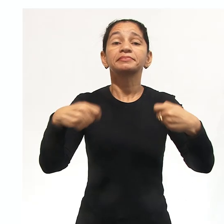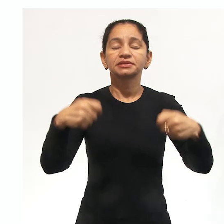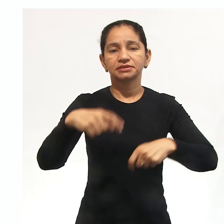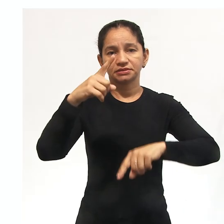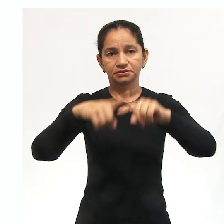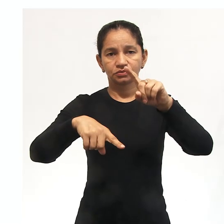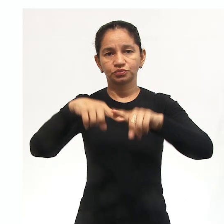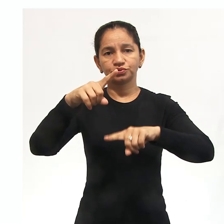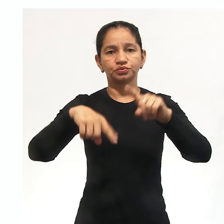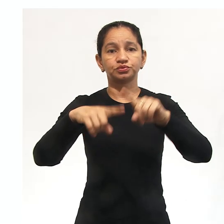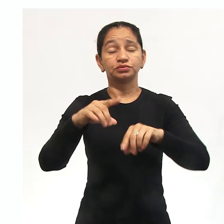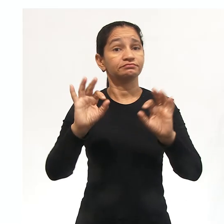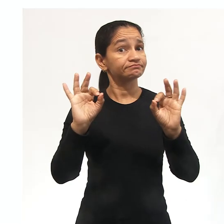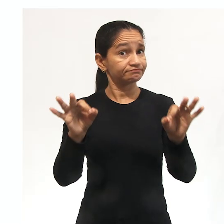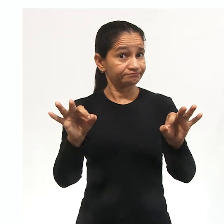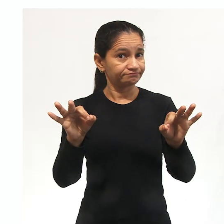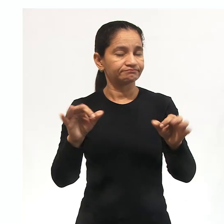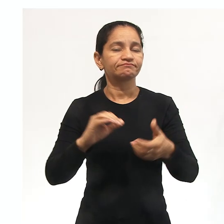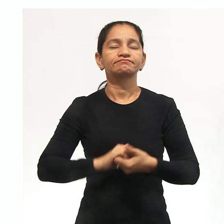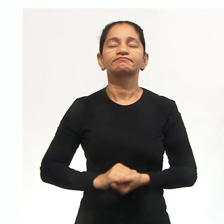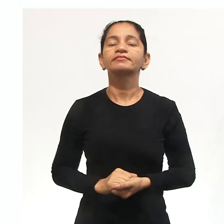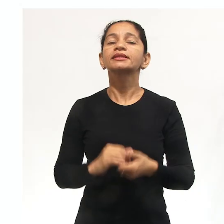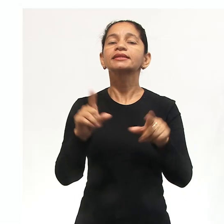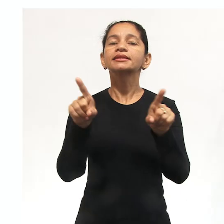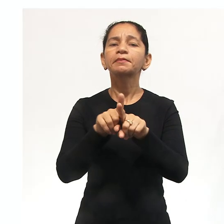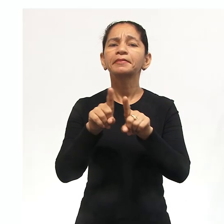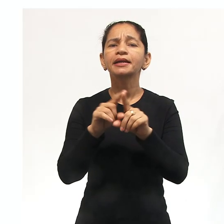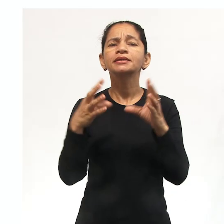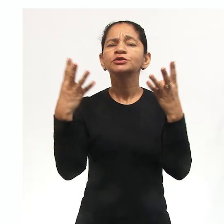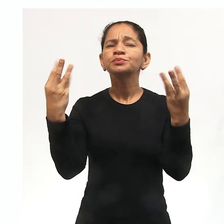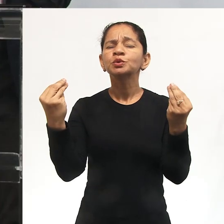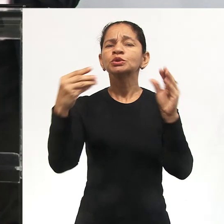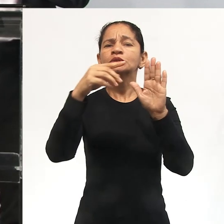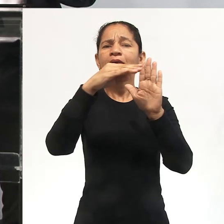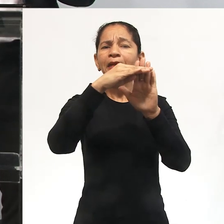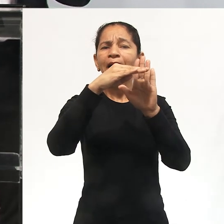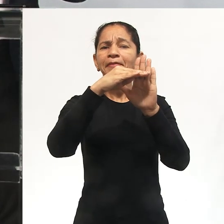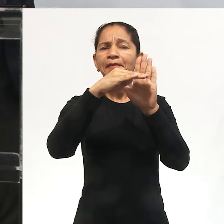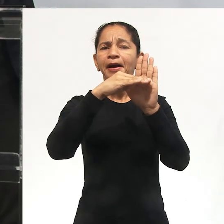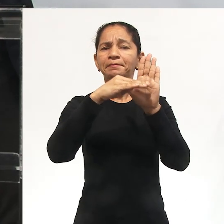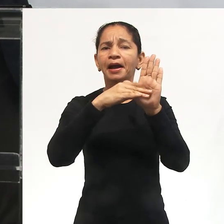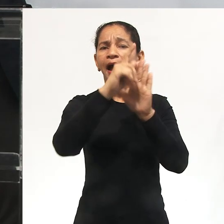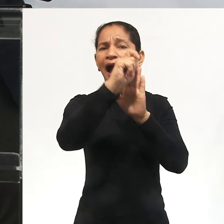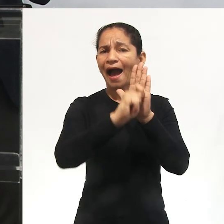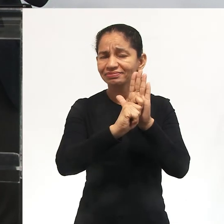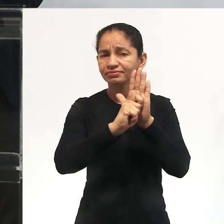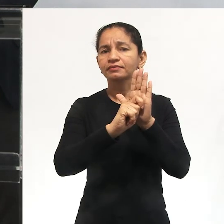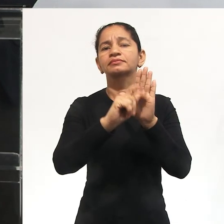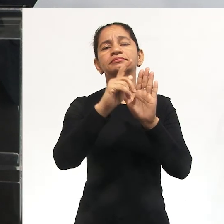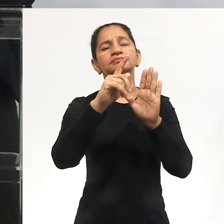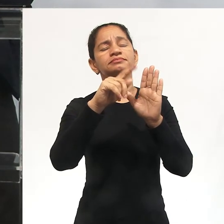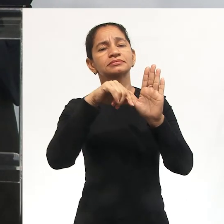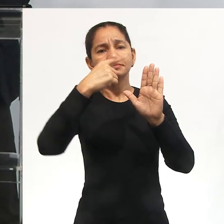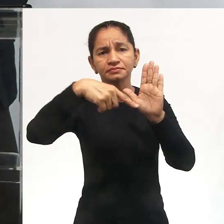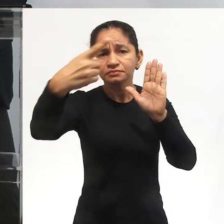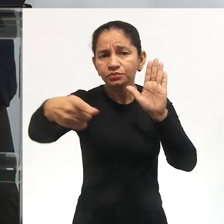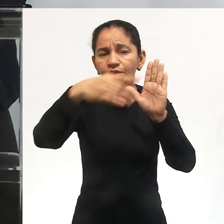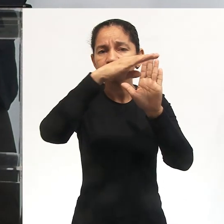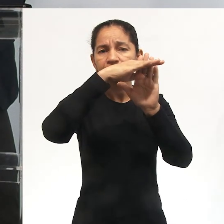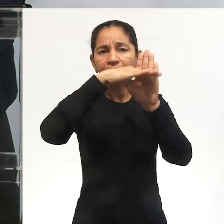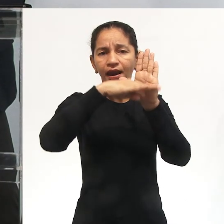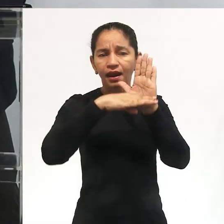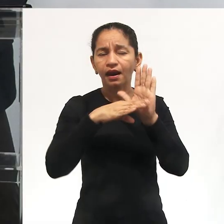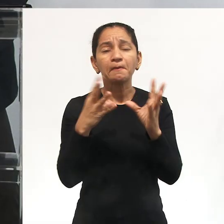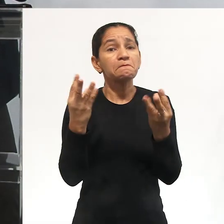prazo de vigência. Ufa, né? Olha só, depois de tantos requisitos para uma ata de registro